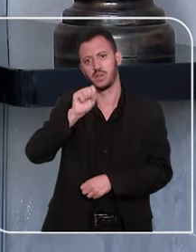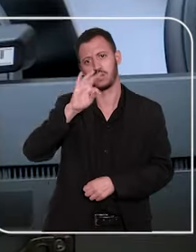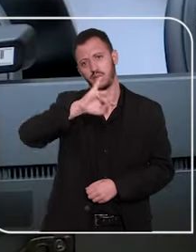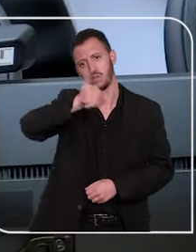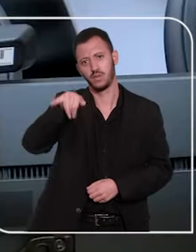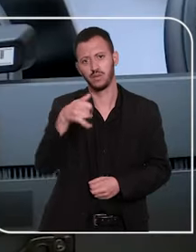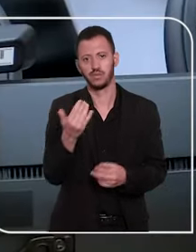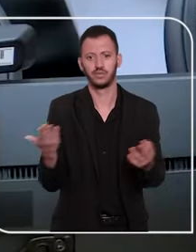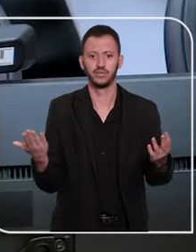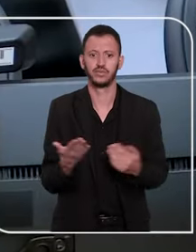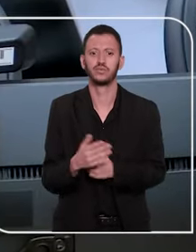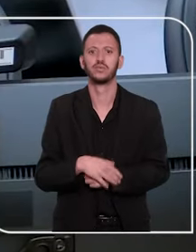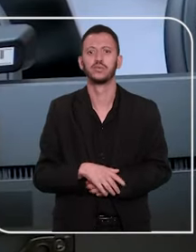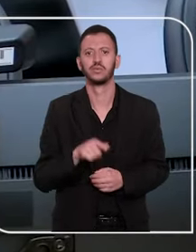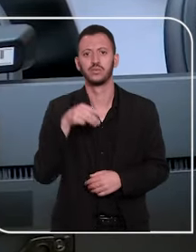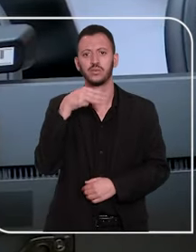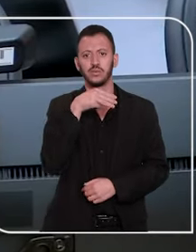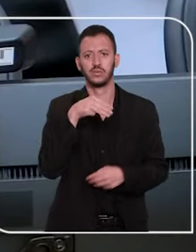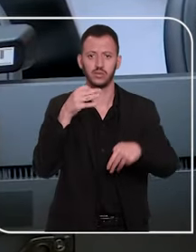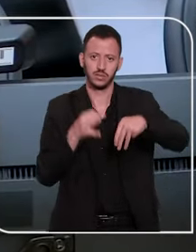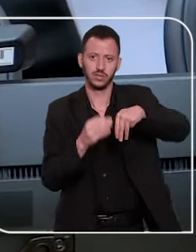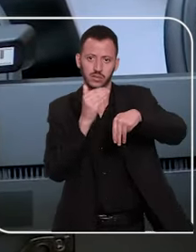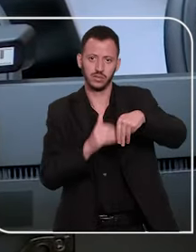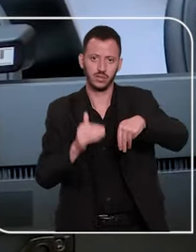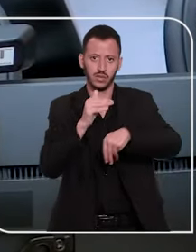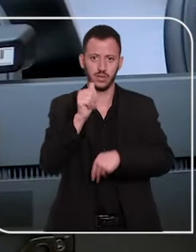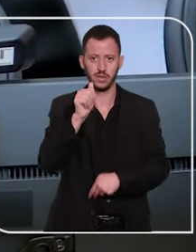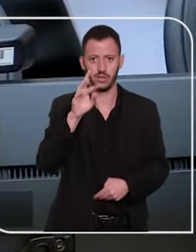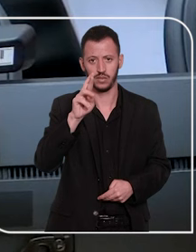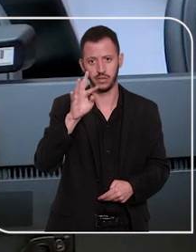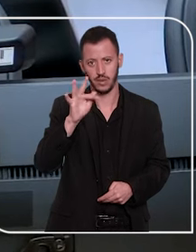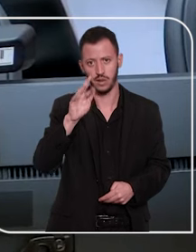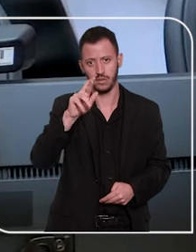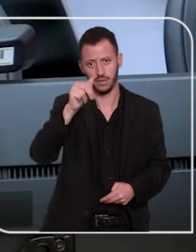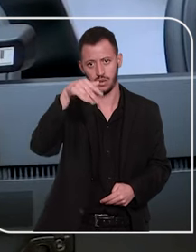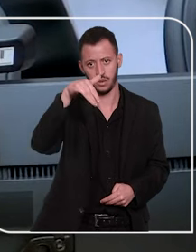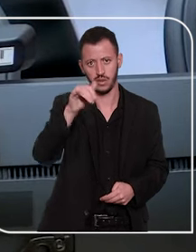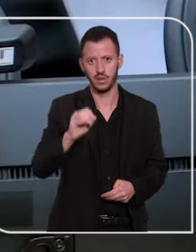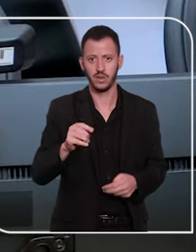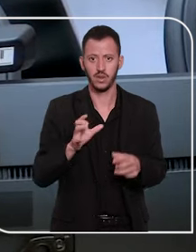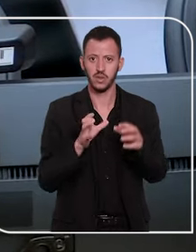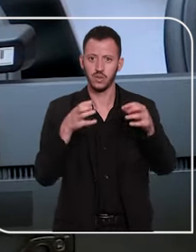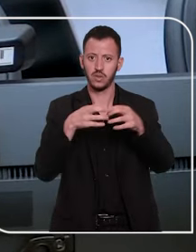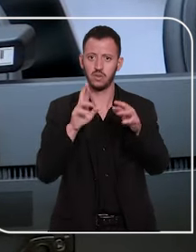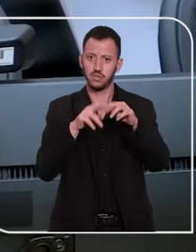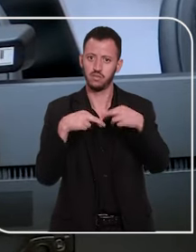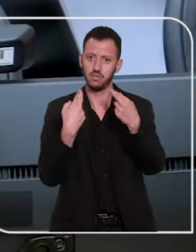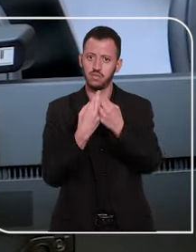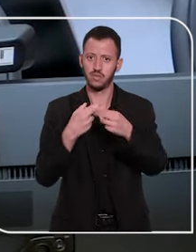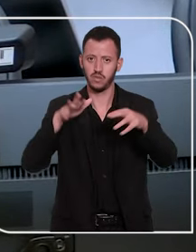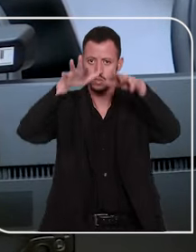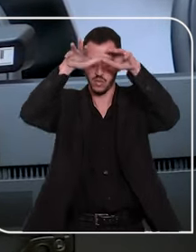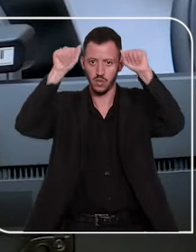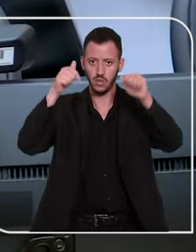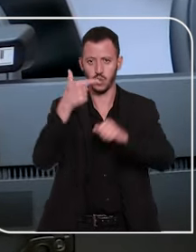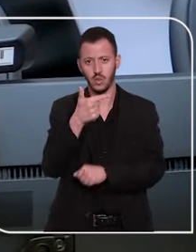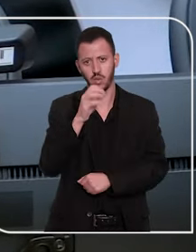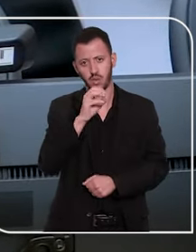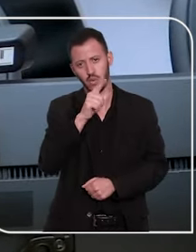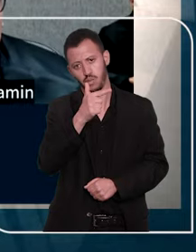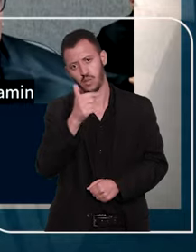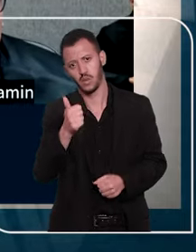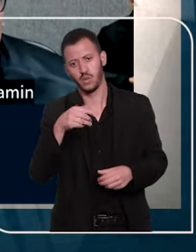STJ de acordo com o relator do caso Ministro Afrânio Vilela a segunda sessão do tribunal fixou em